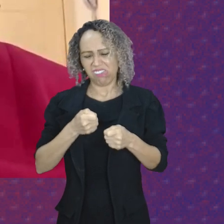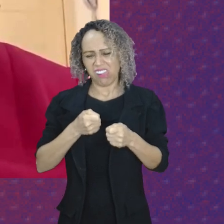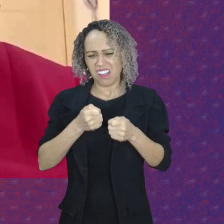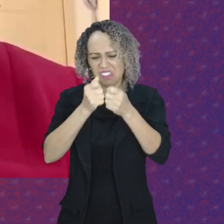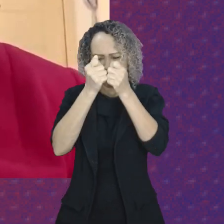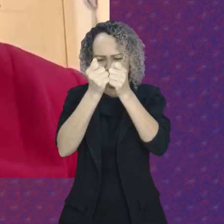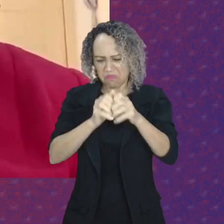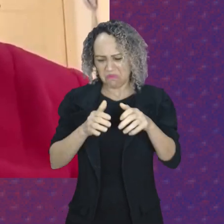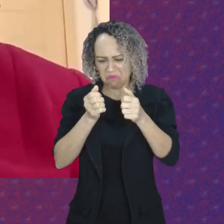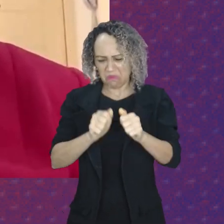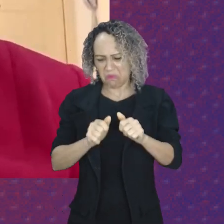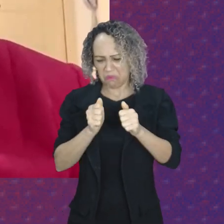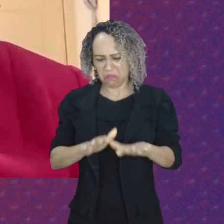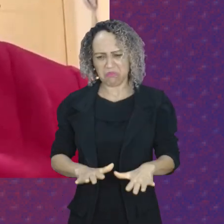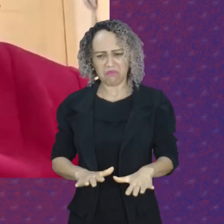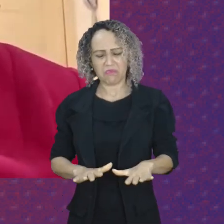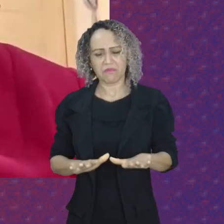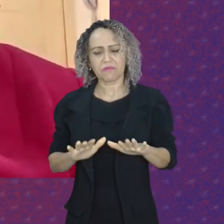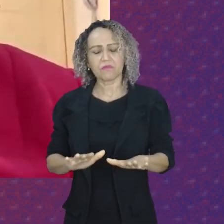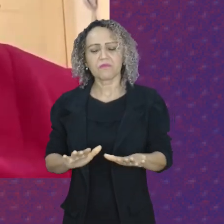efetivamente provocou, né,